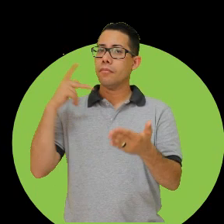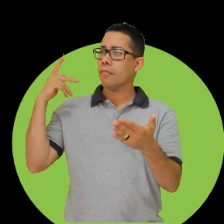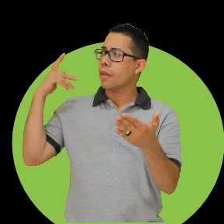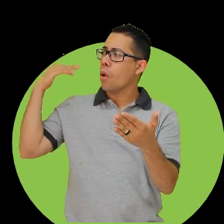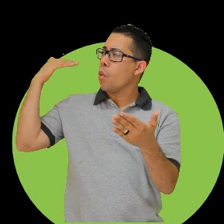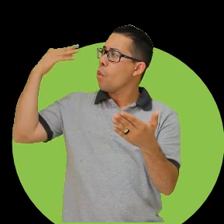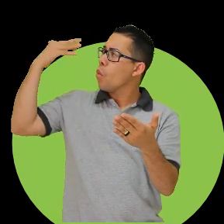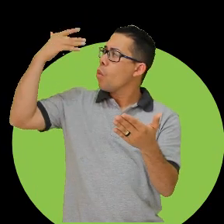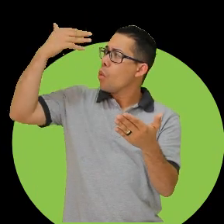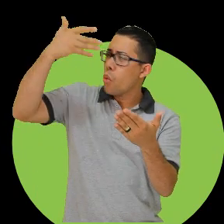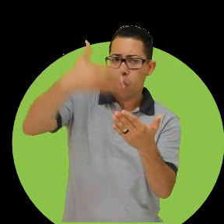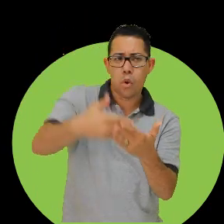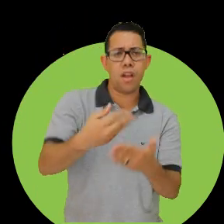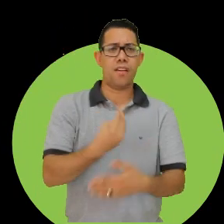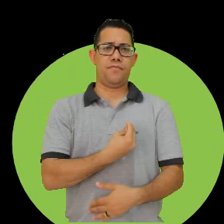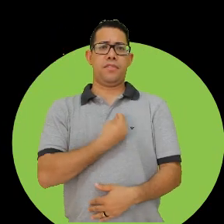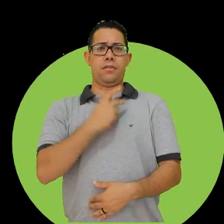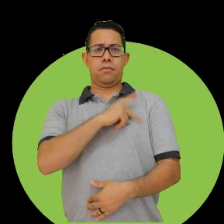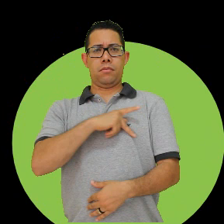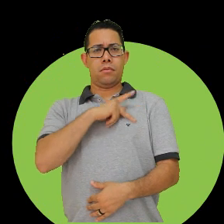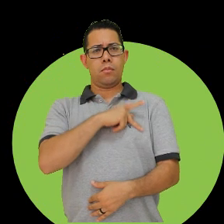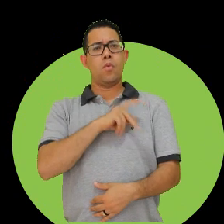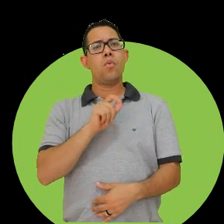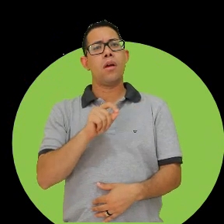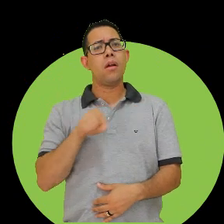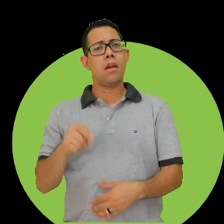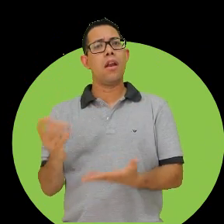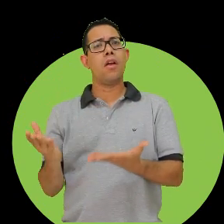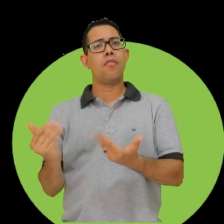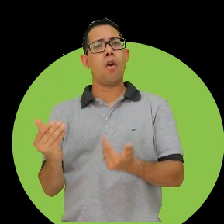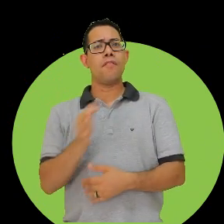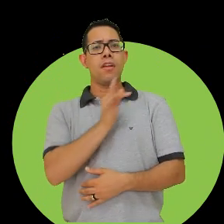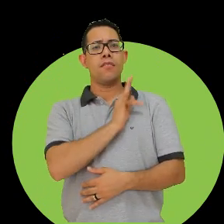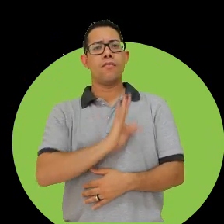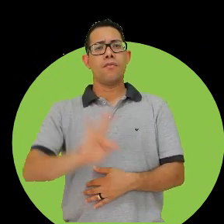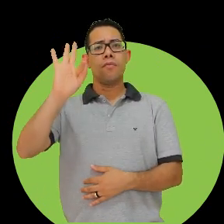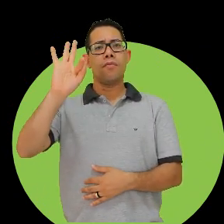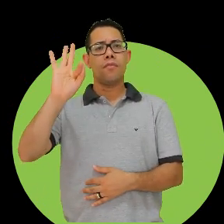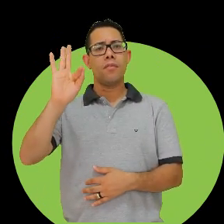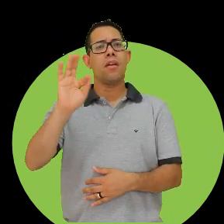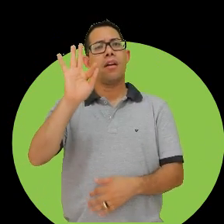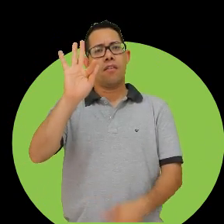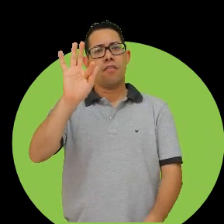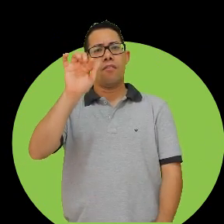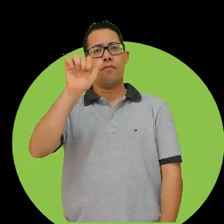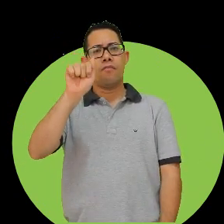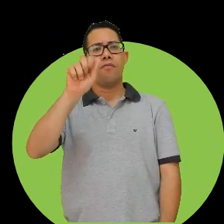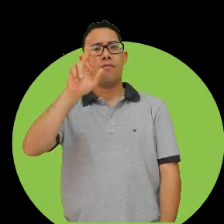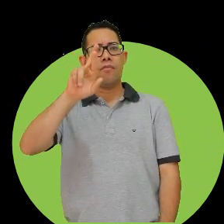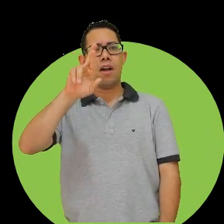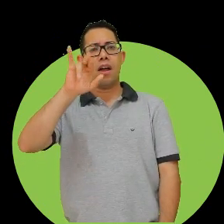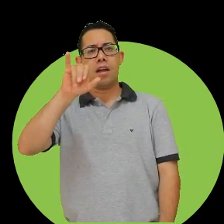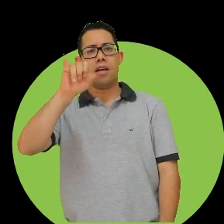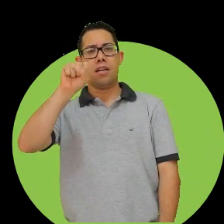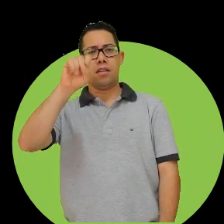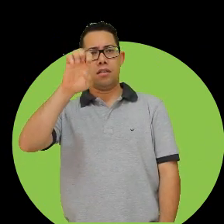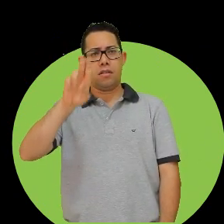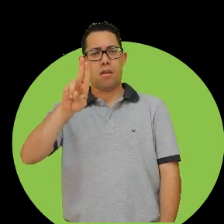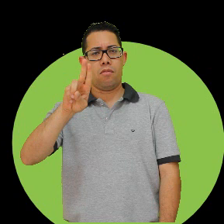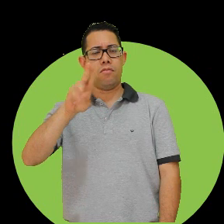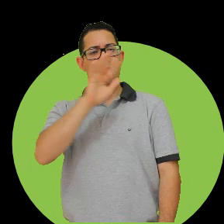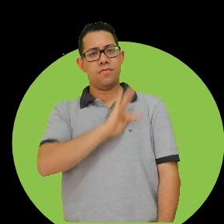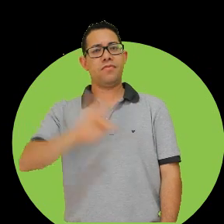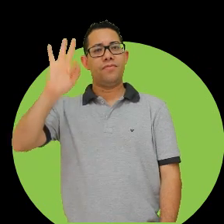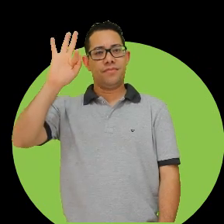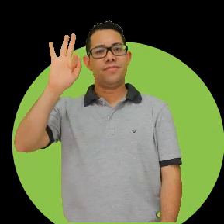nós percebemos que ele foi um jovem fariseu da cidade de Tarso, da Cilícia,